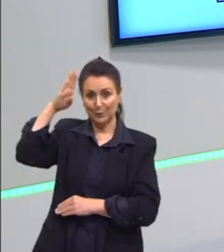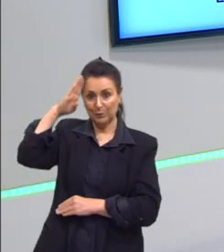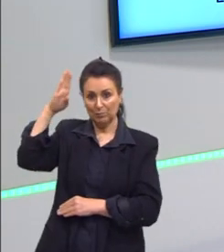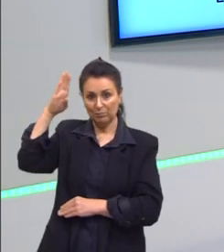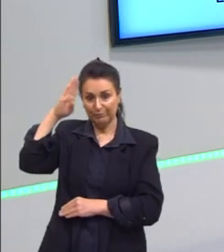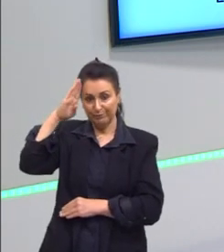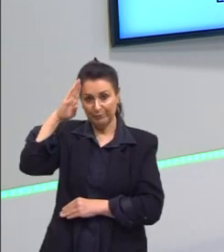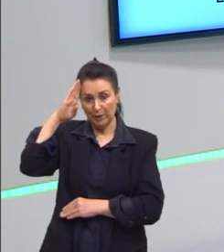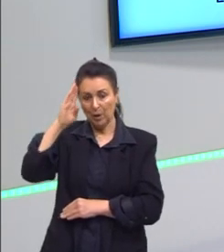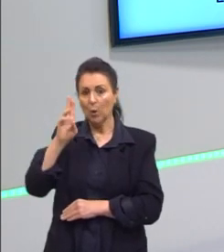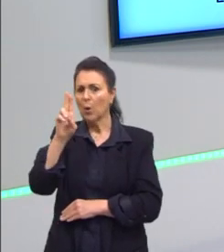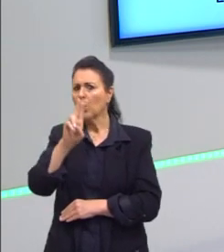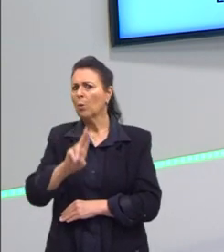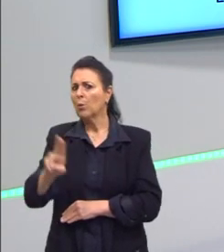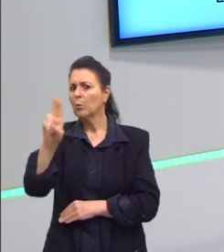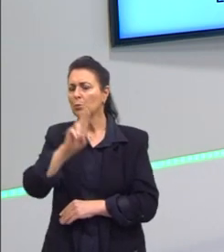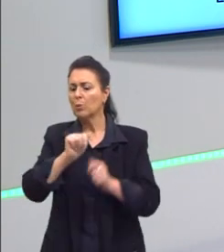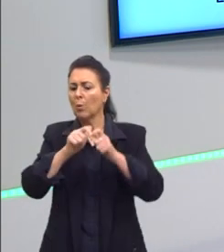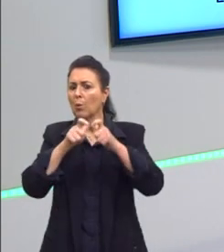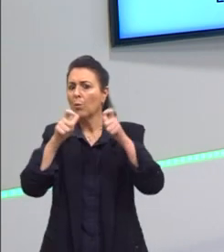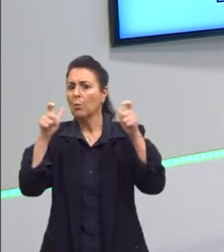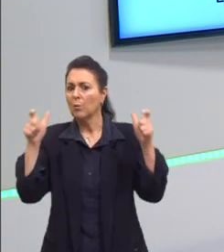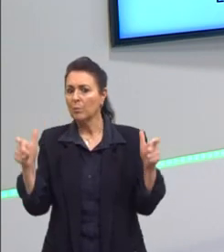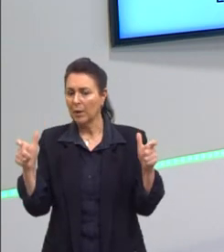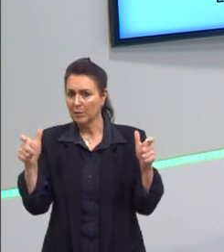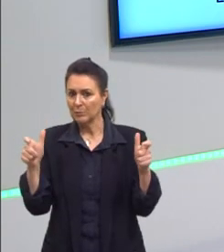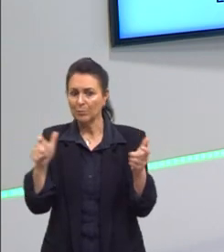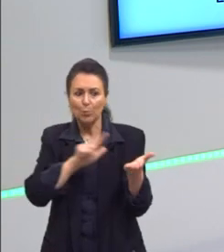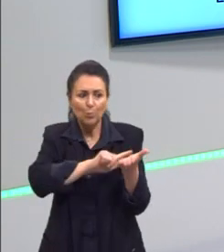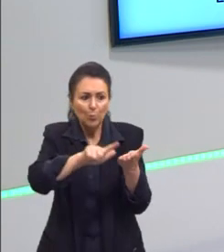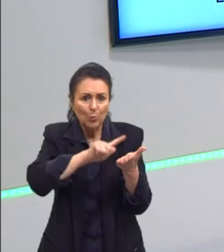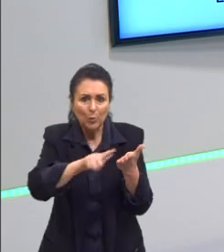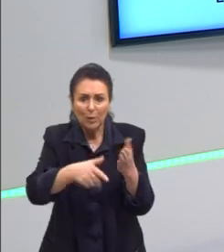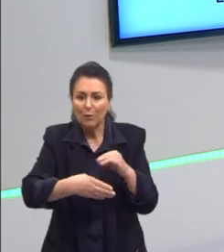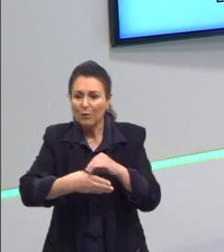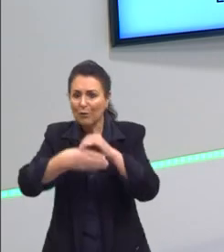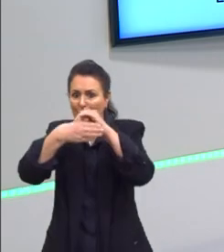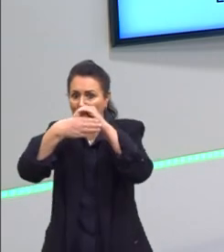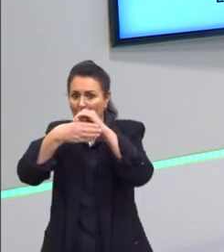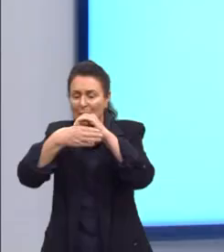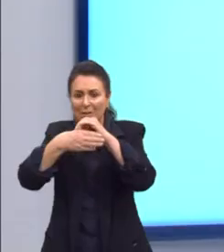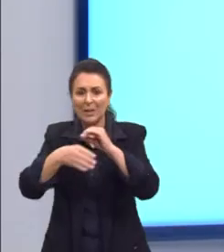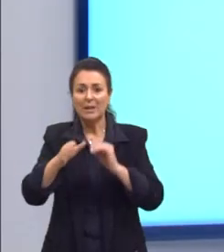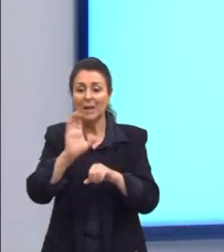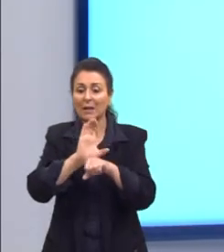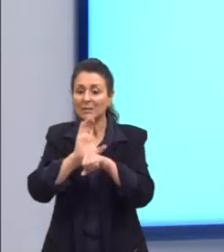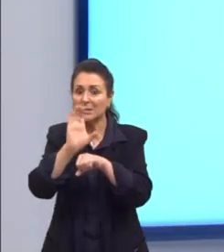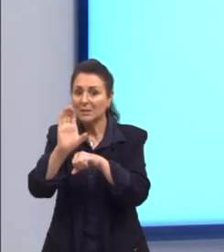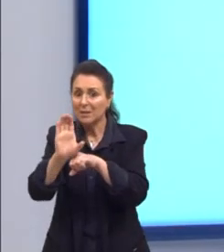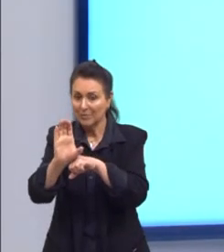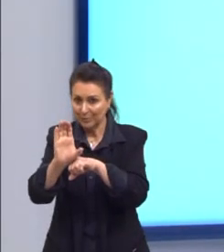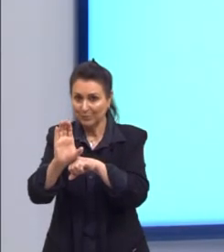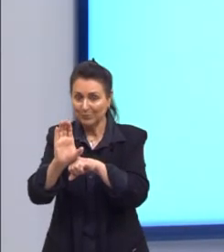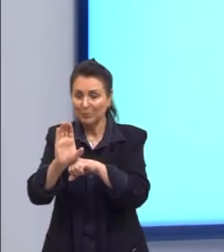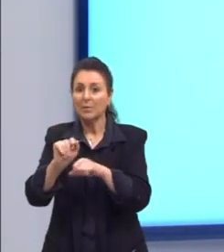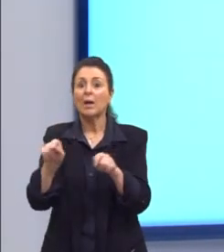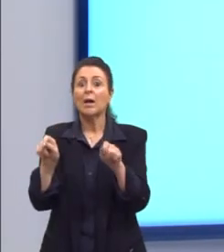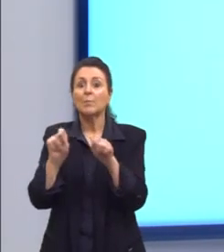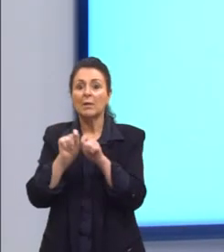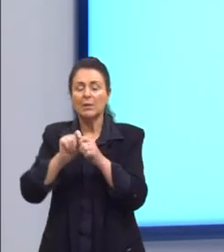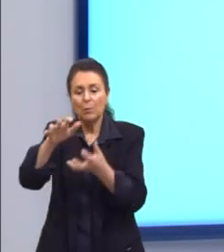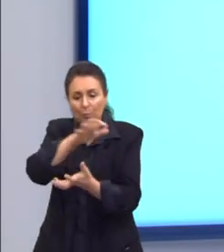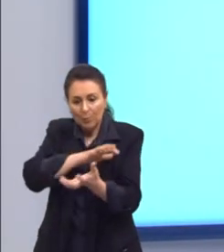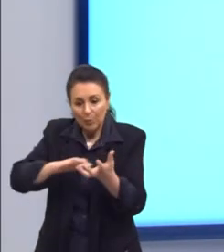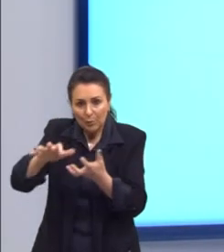um espaço, o vazio deixado pela falta de lideranças civis, aptas a conduzirem o processo revolucionário brasileiro,